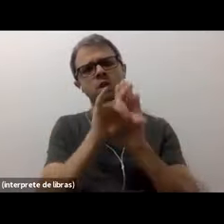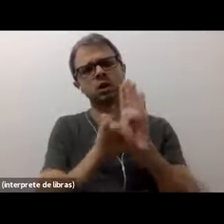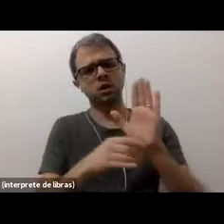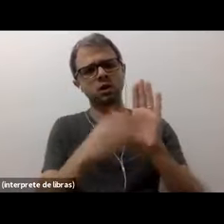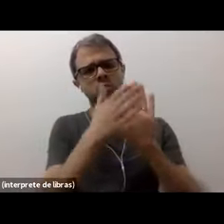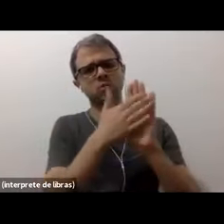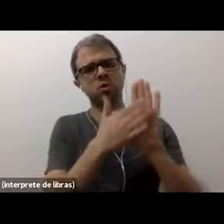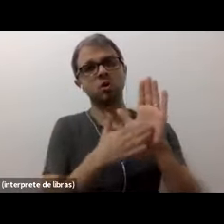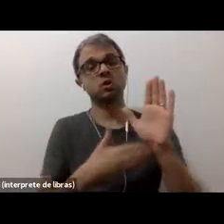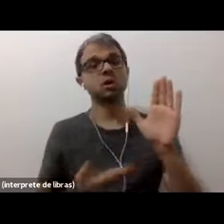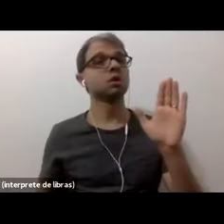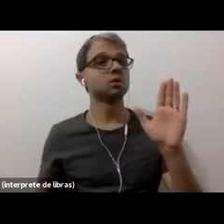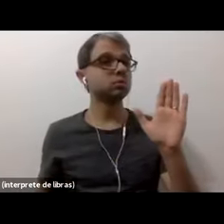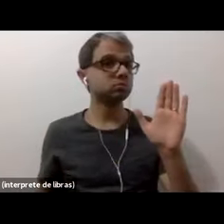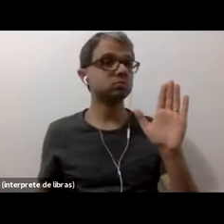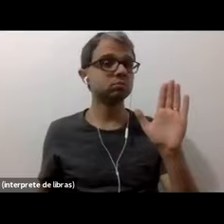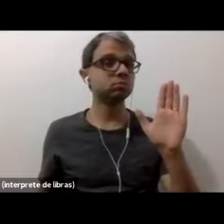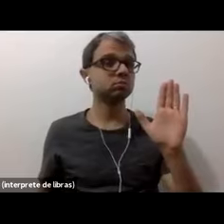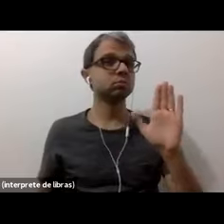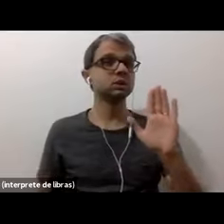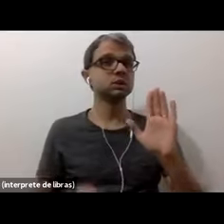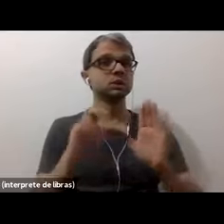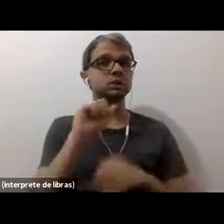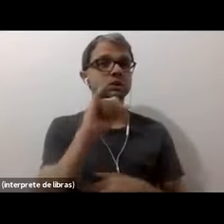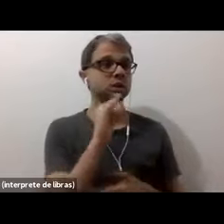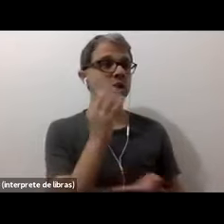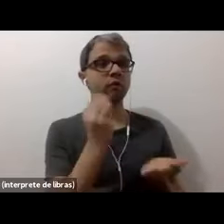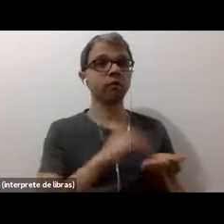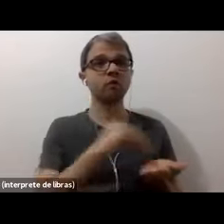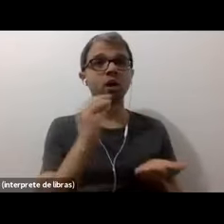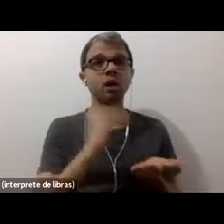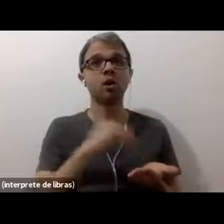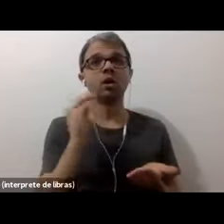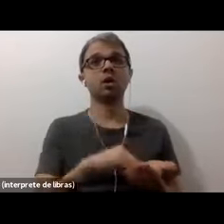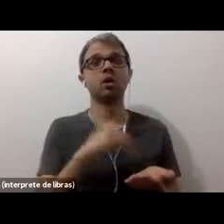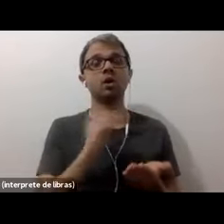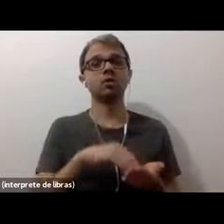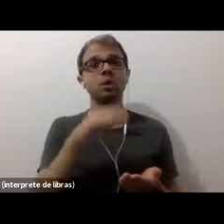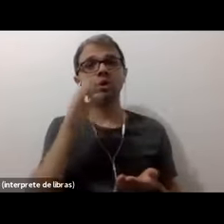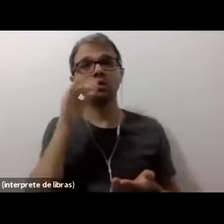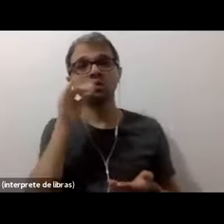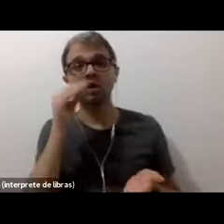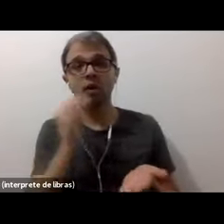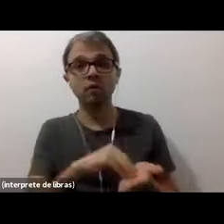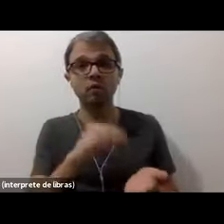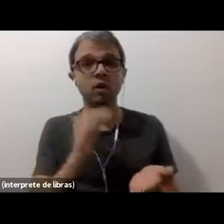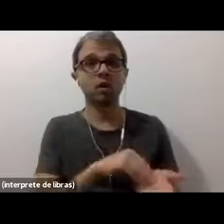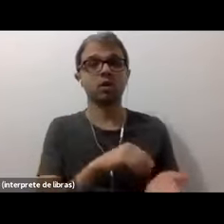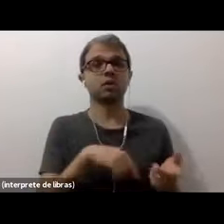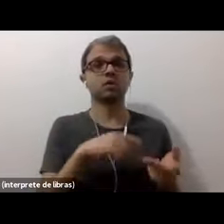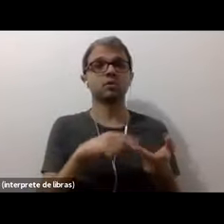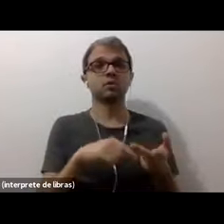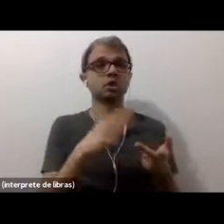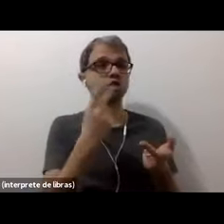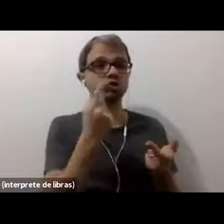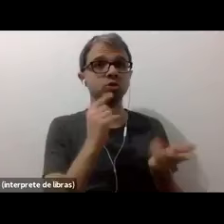uma lei, sem as condições necessárias, tanto de recursos humanos quanto de recursos econômicos, para